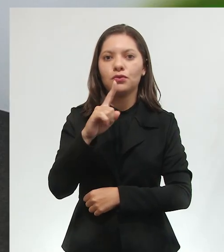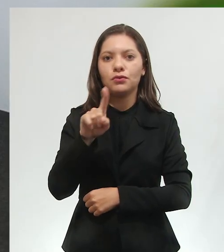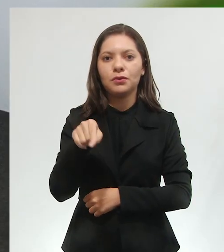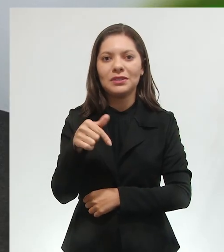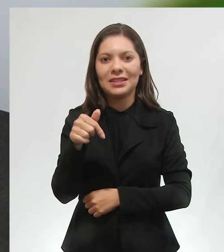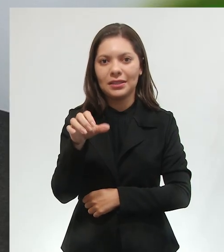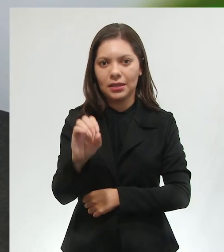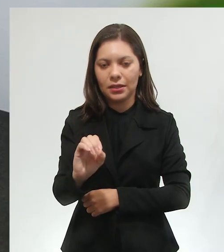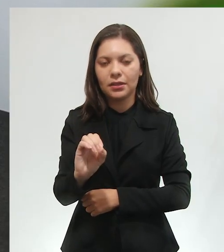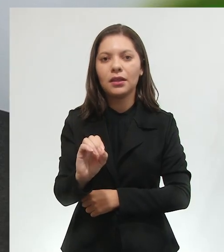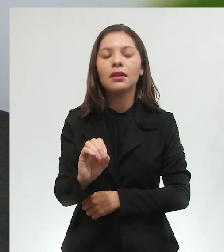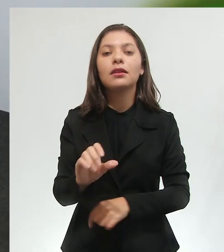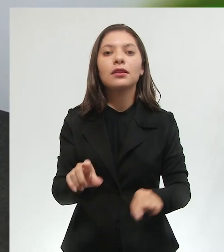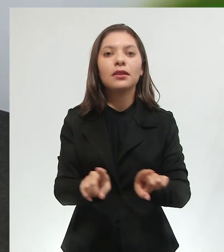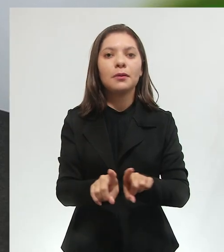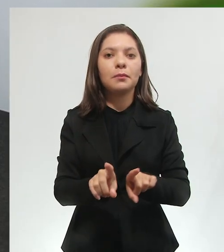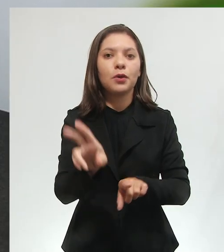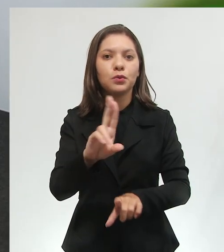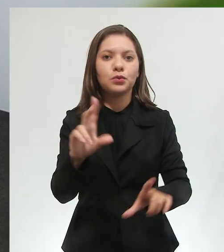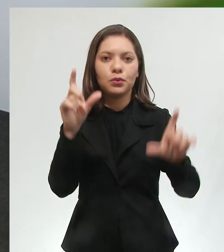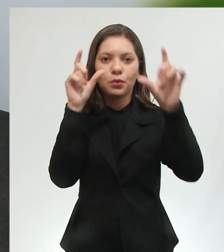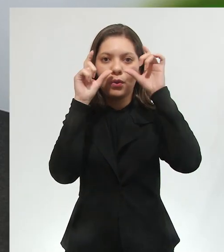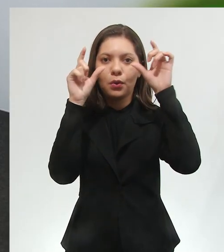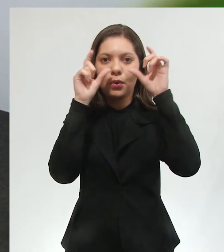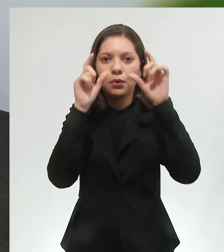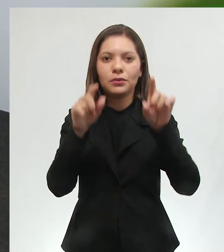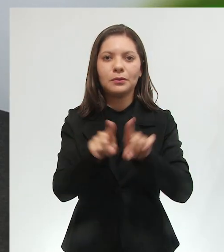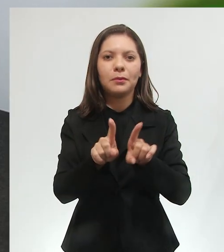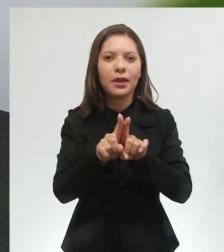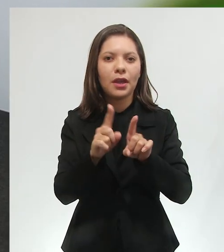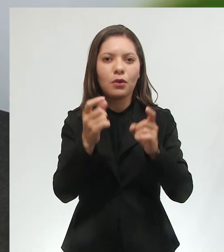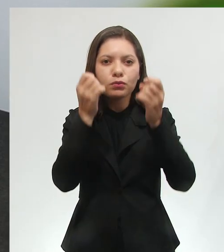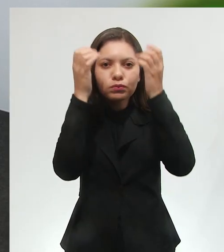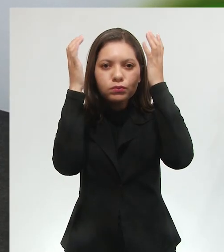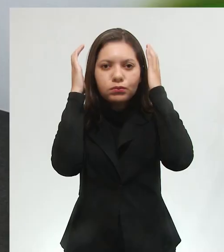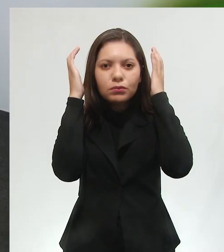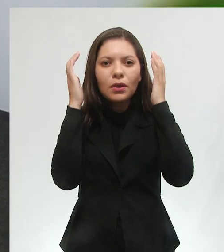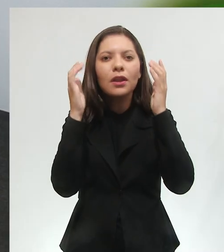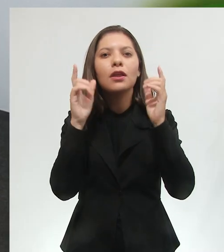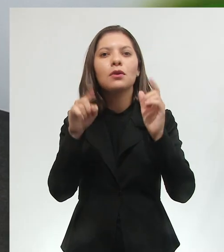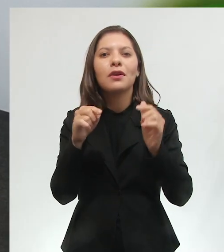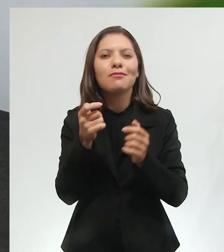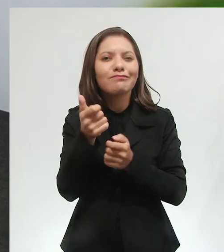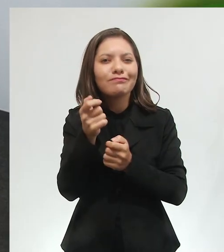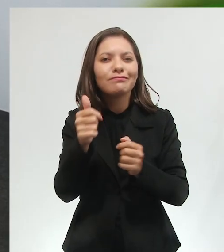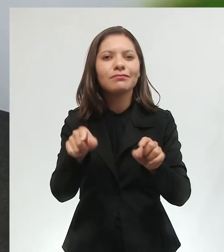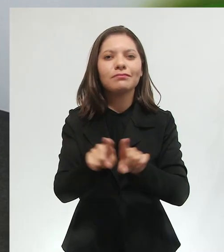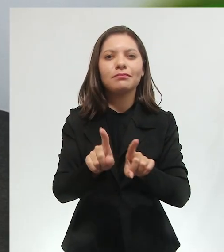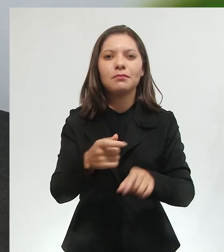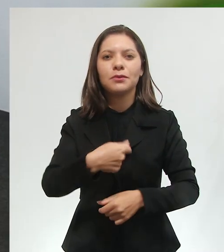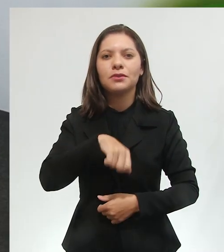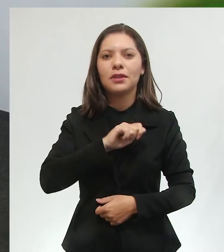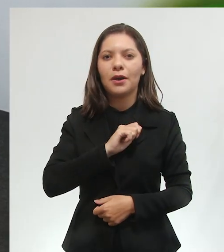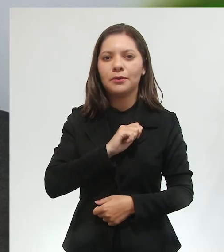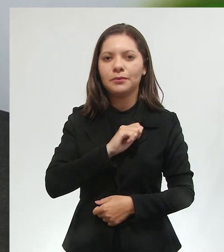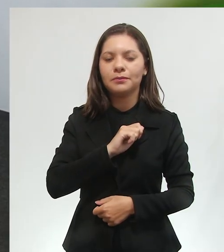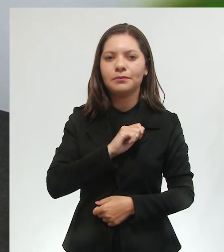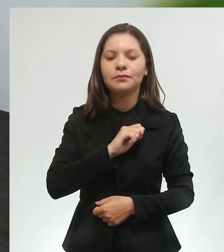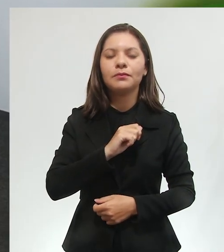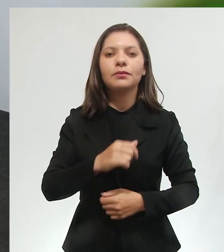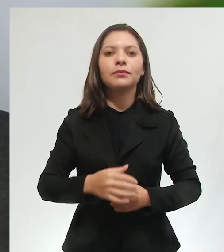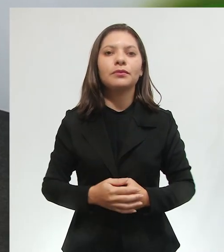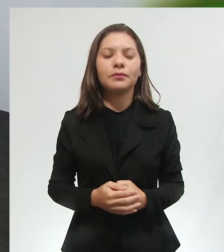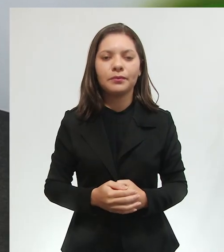altura, né? Uso óculos, meus cabelos estão bem ralinhos, né? O meu sinal na comunidade surda é